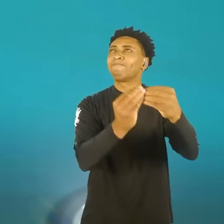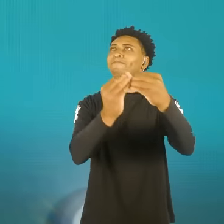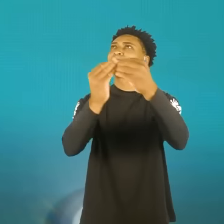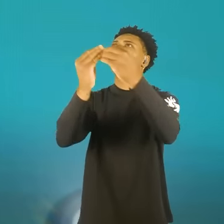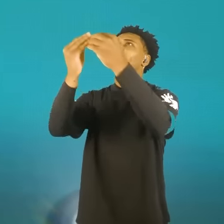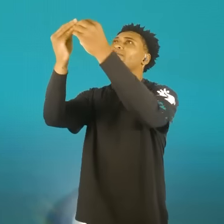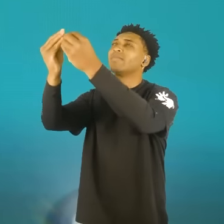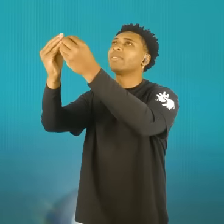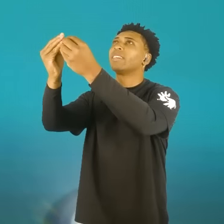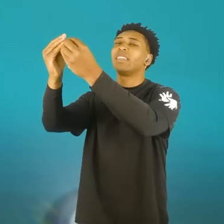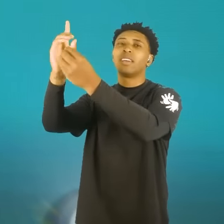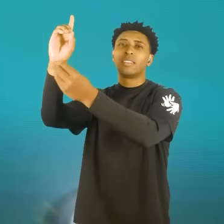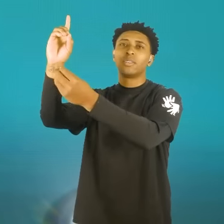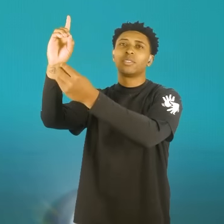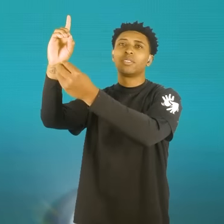sacrifício.